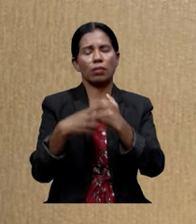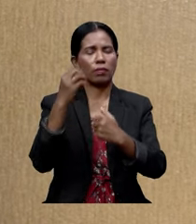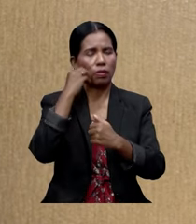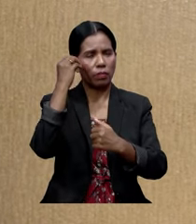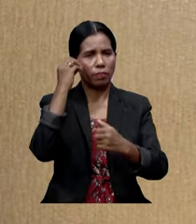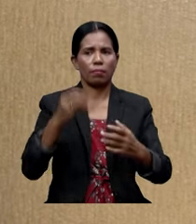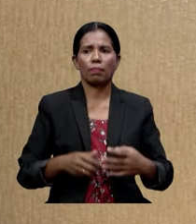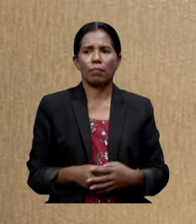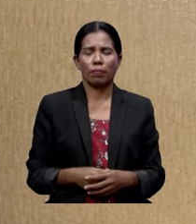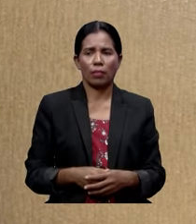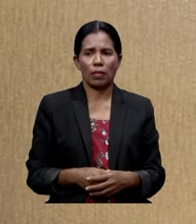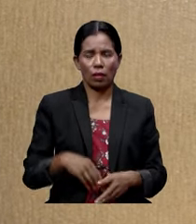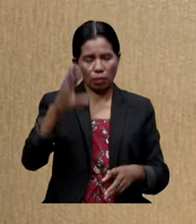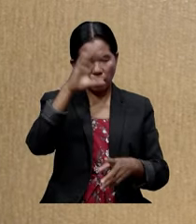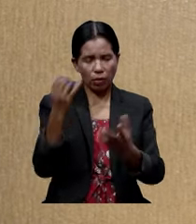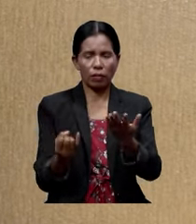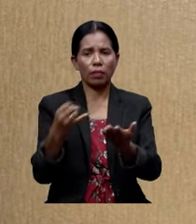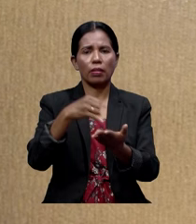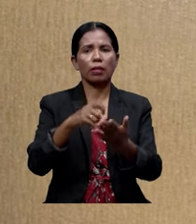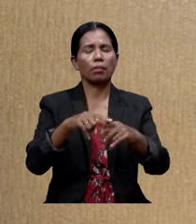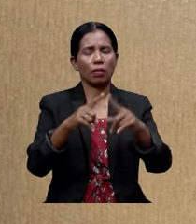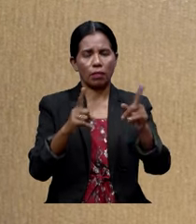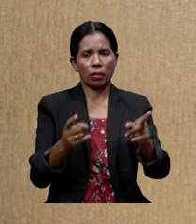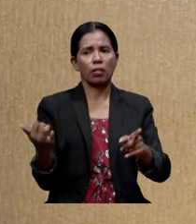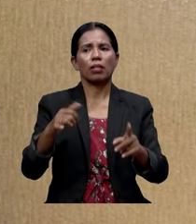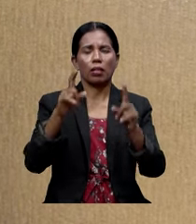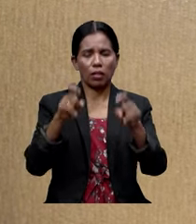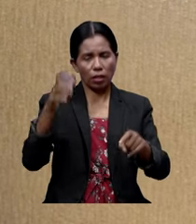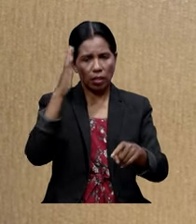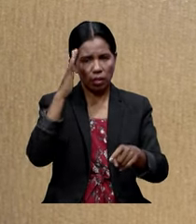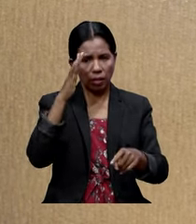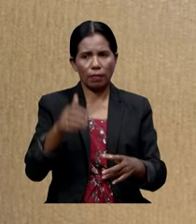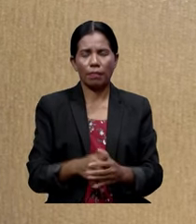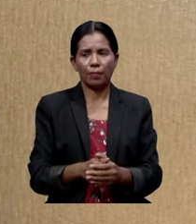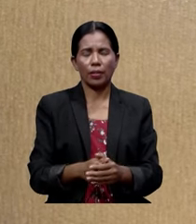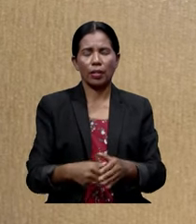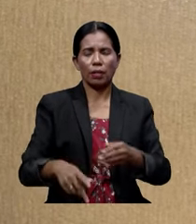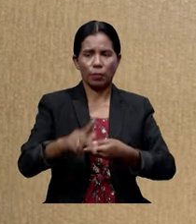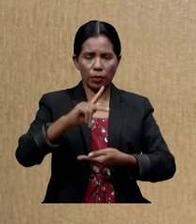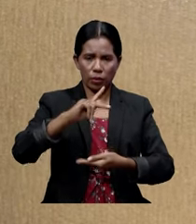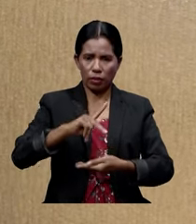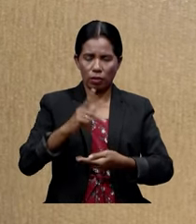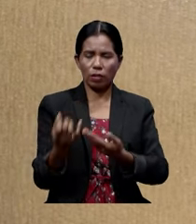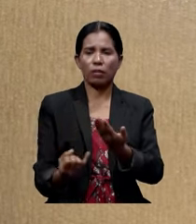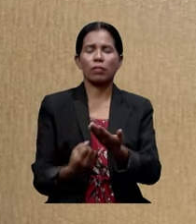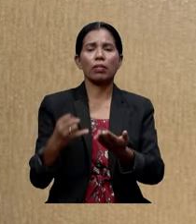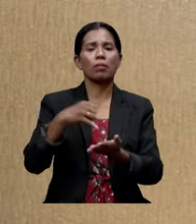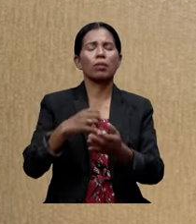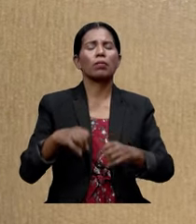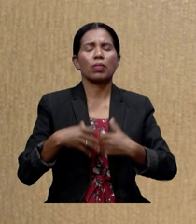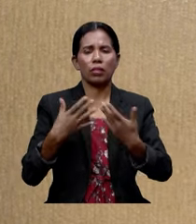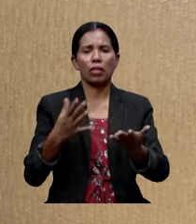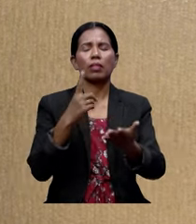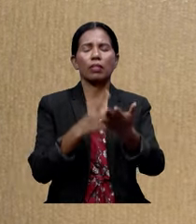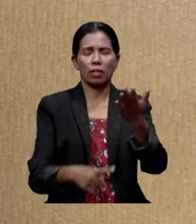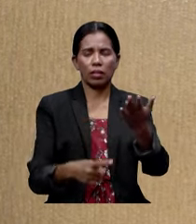E o buque investe. Mas bem para investe, se ele tem que ter proteção para investimento, né? Ou em sá, saída.